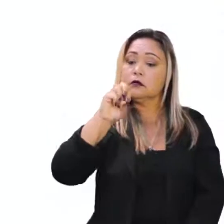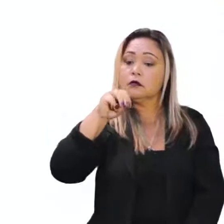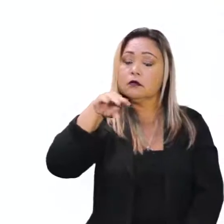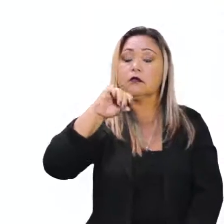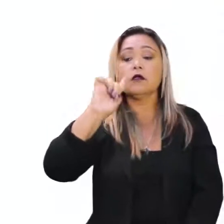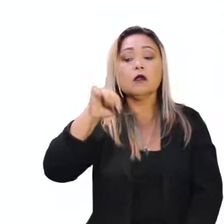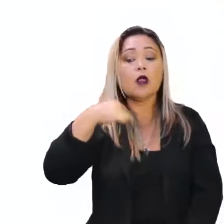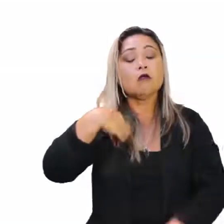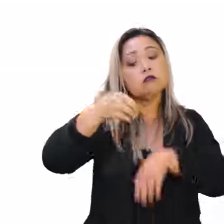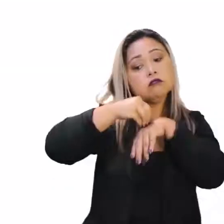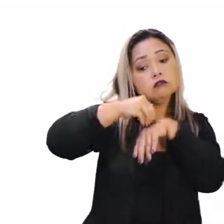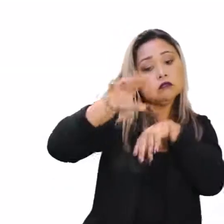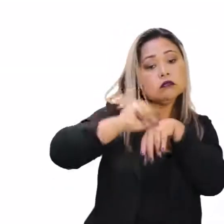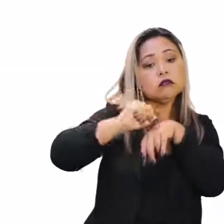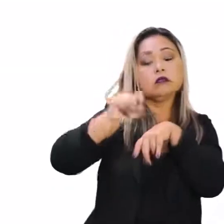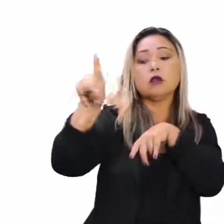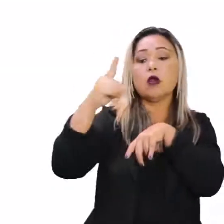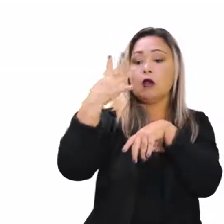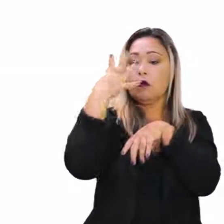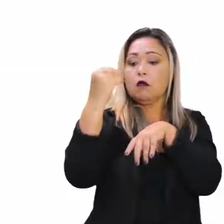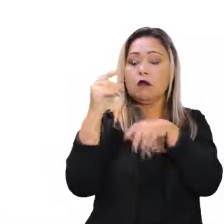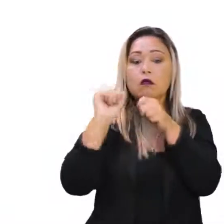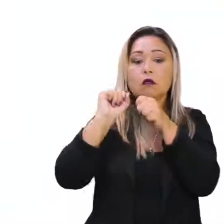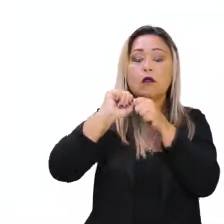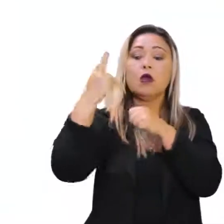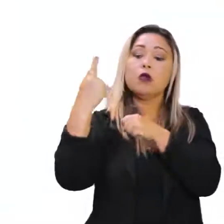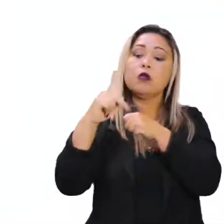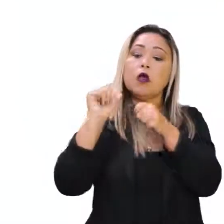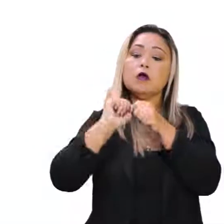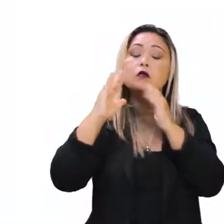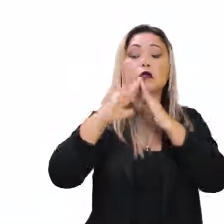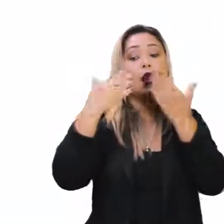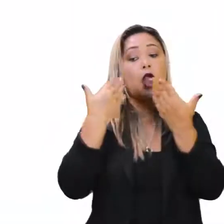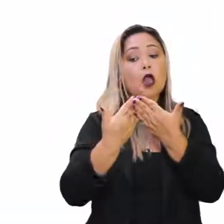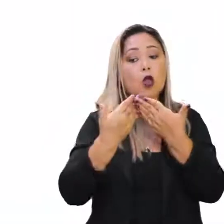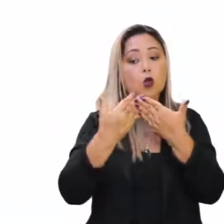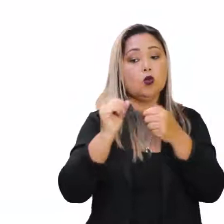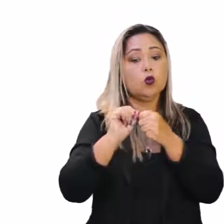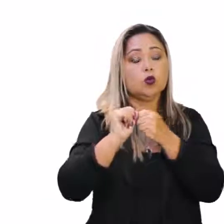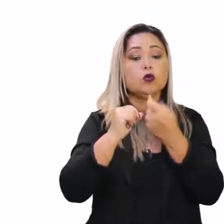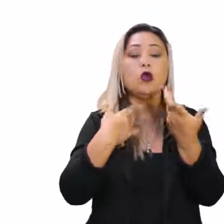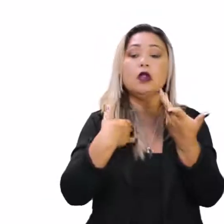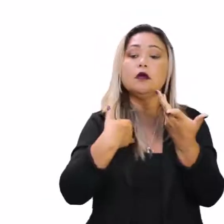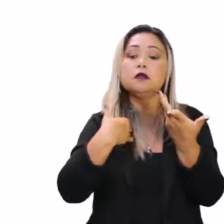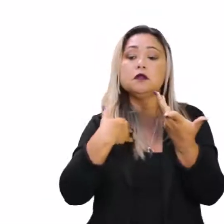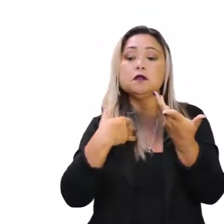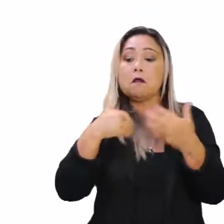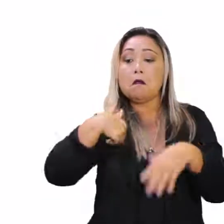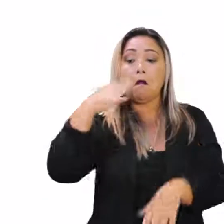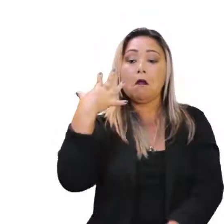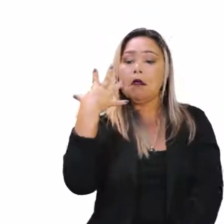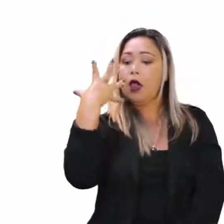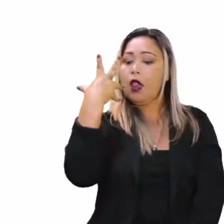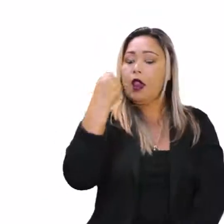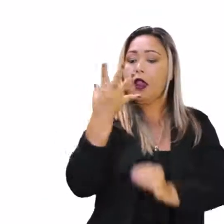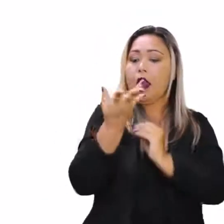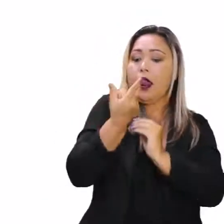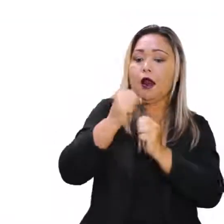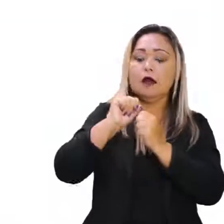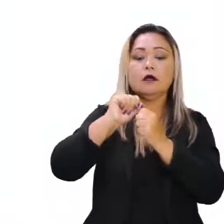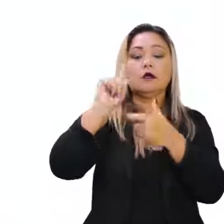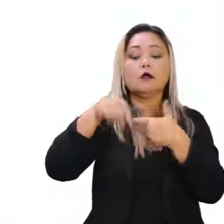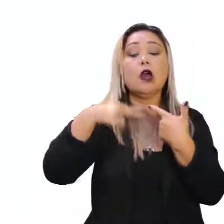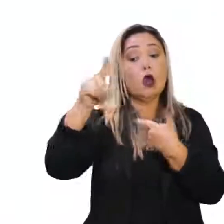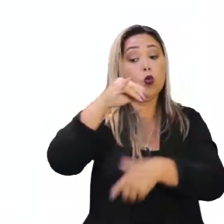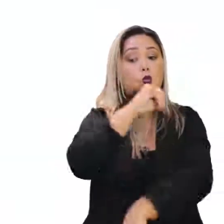subsídio para você pensar, temos aí a foto da Academia Imperial de Belas Artes, a AIBA, onde, no Rio